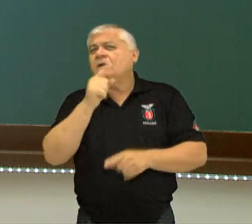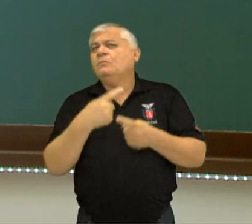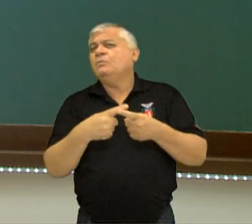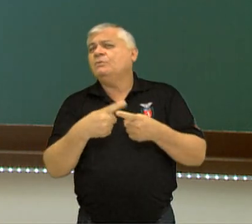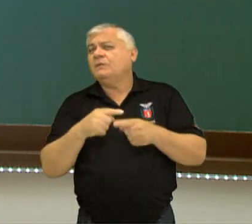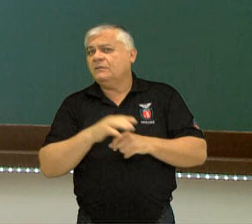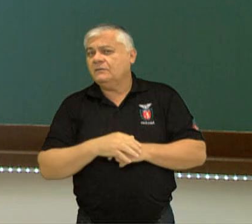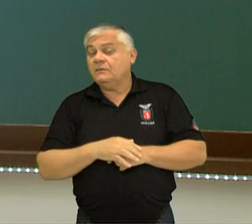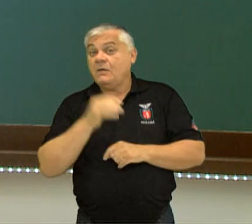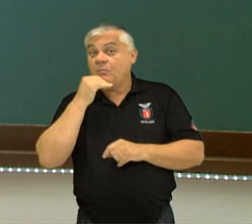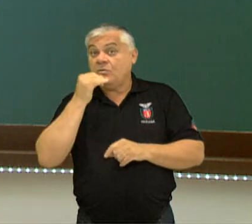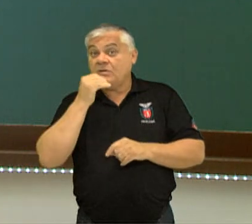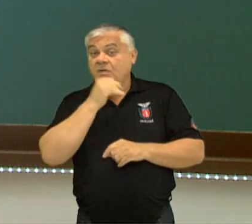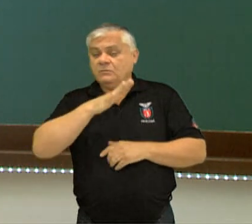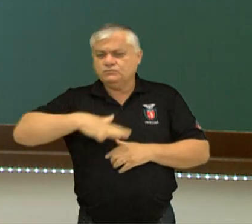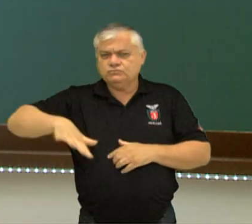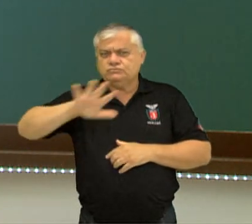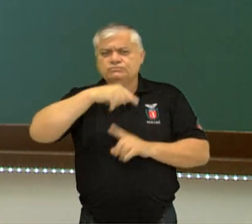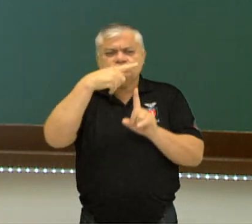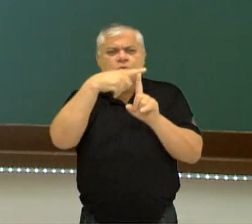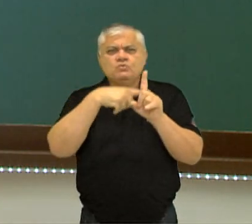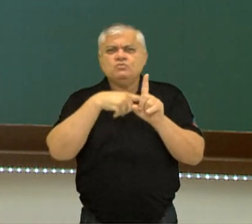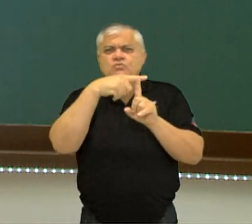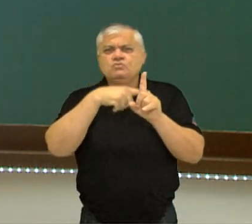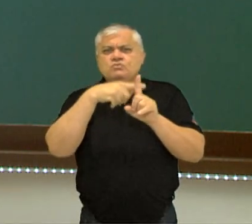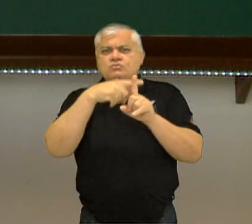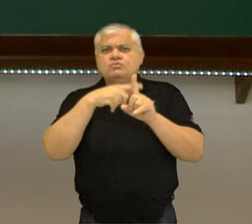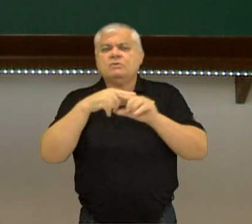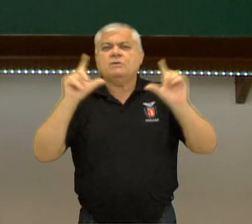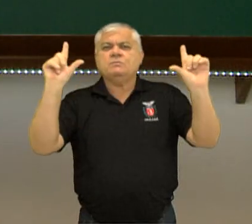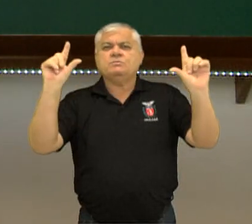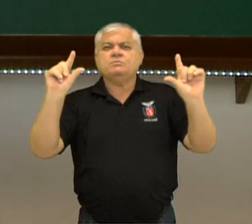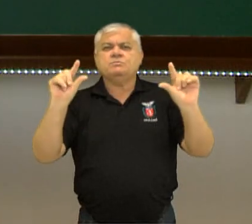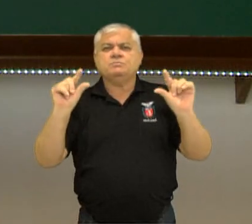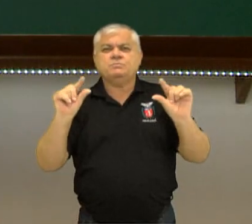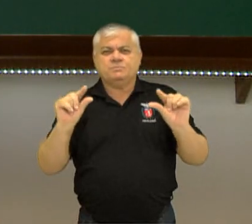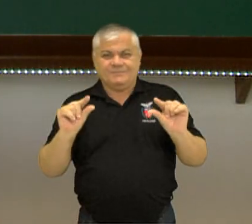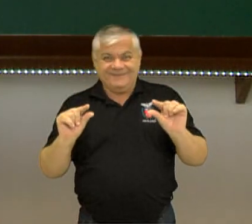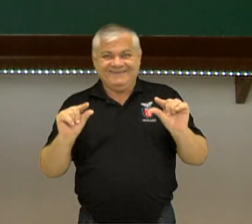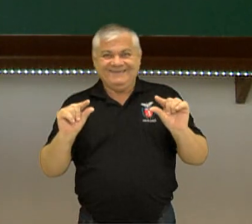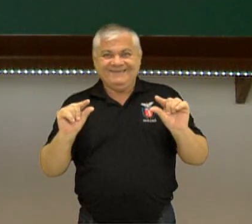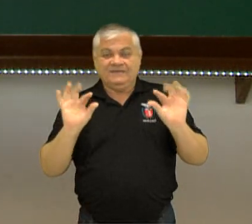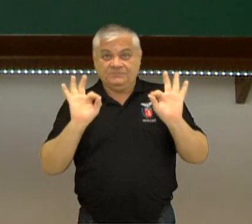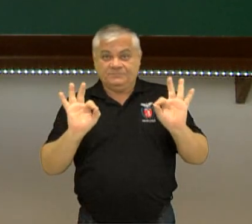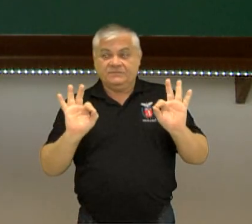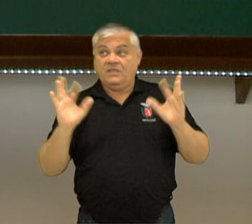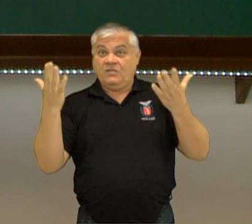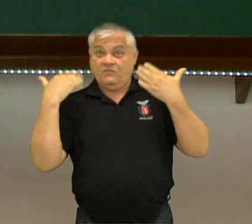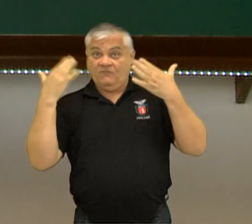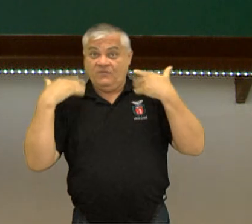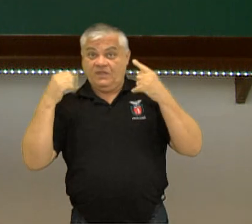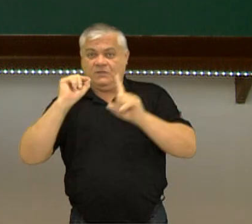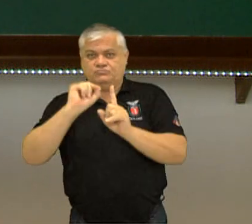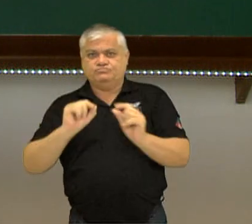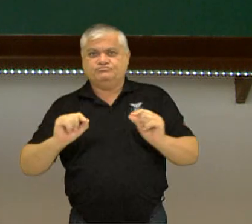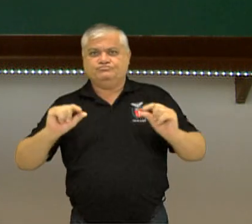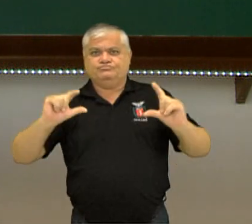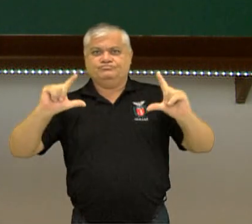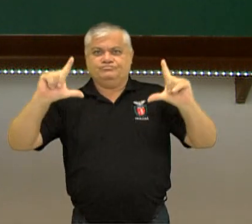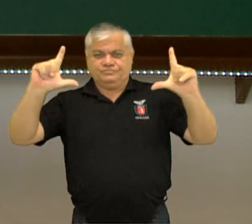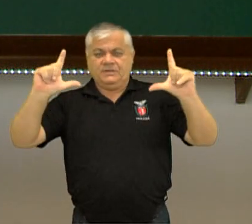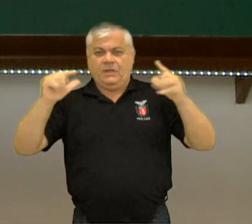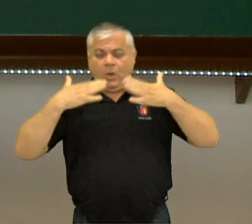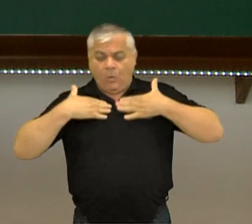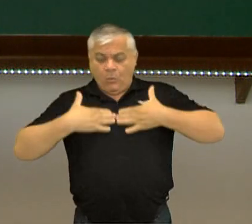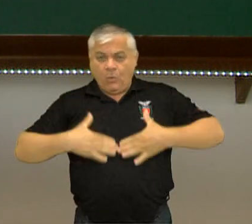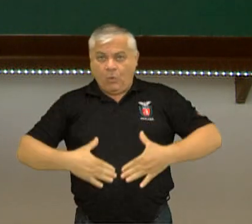a temperatura ambiente ao redor de você, ela está bem menor do que no verão. Como ela está bem menor e o teu corpo